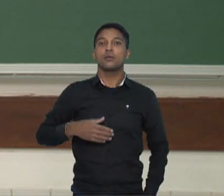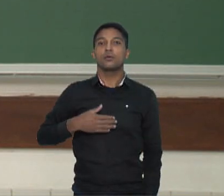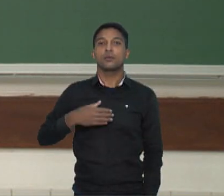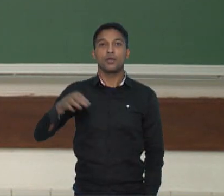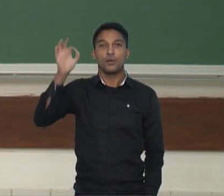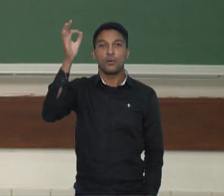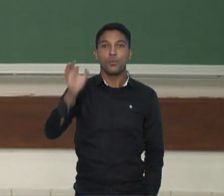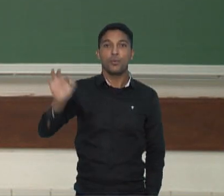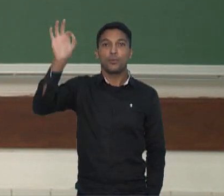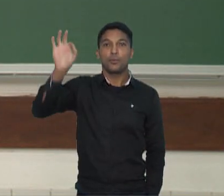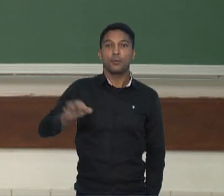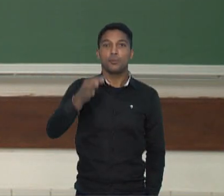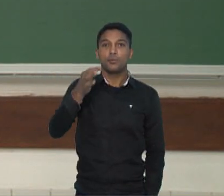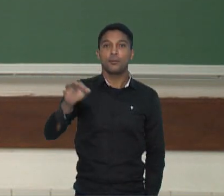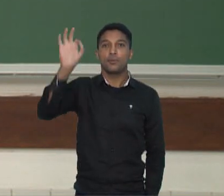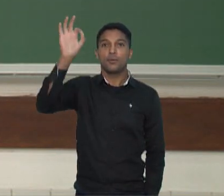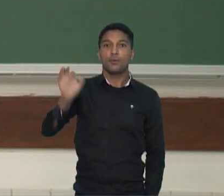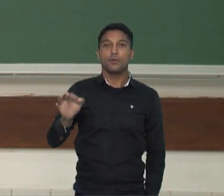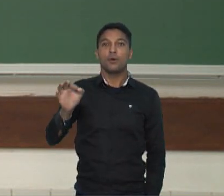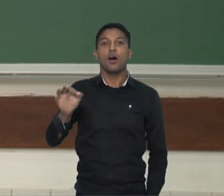nosso conteúdo de hoje.